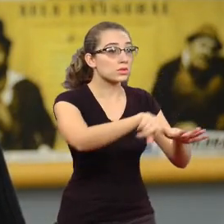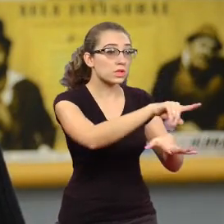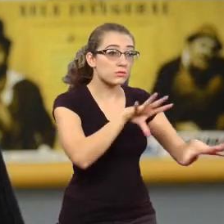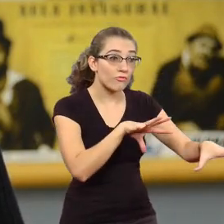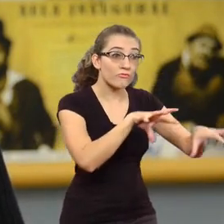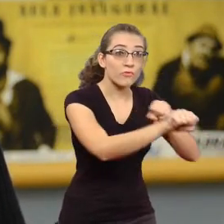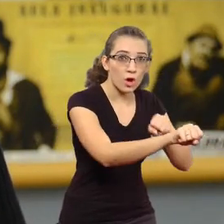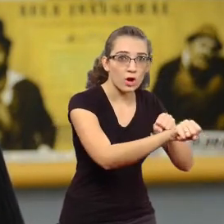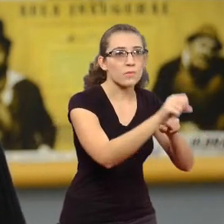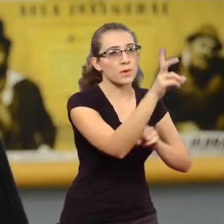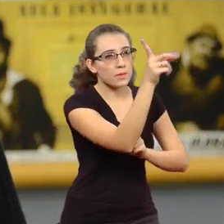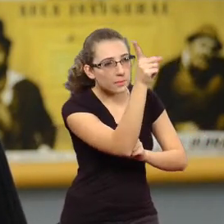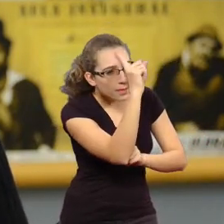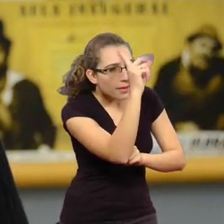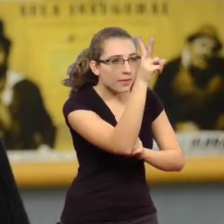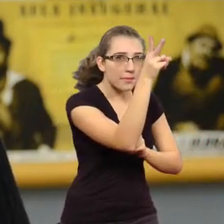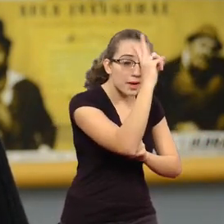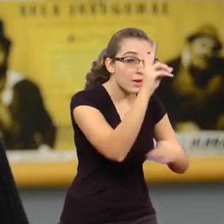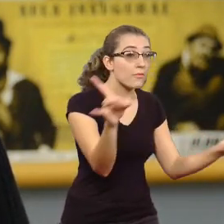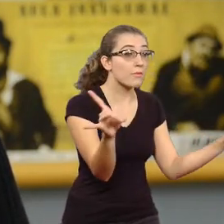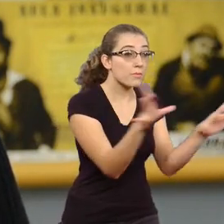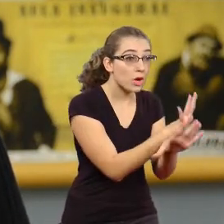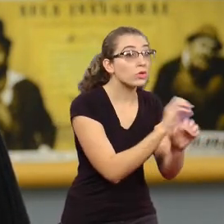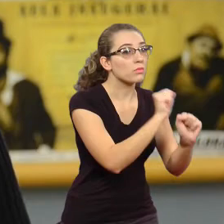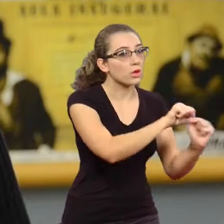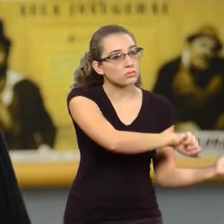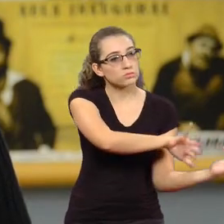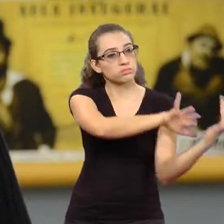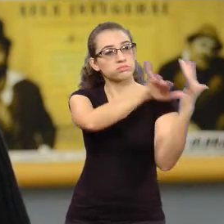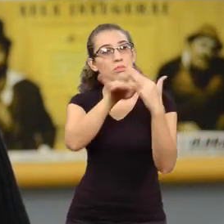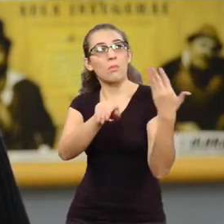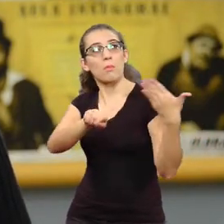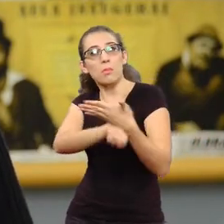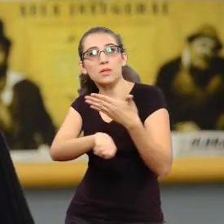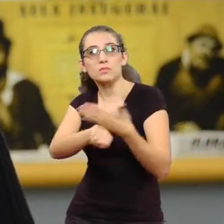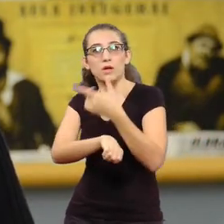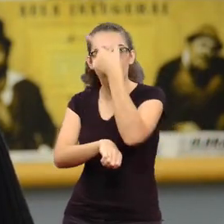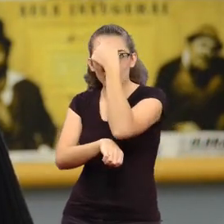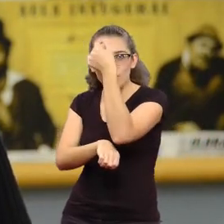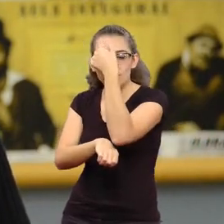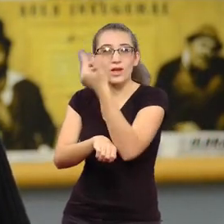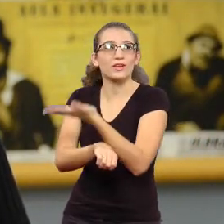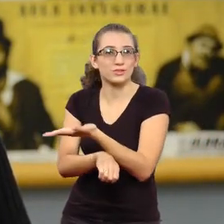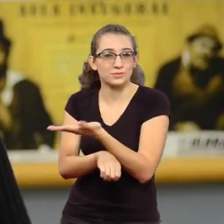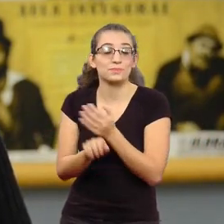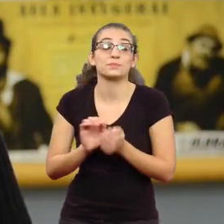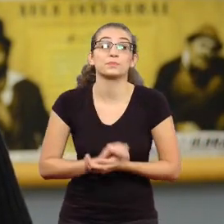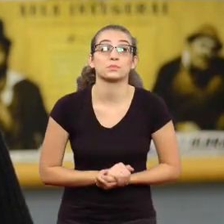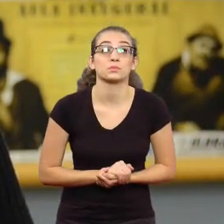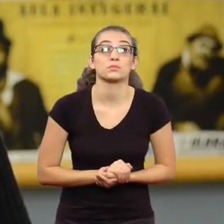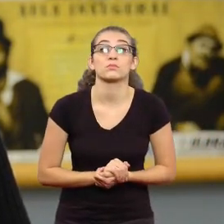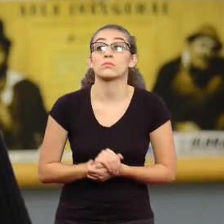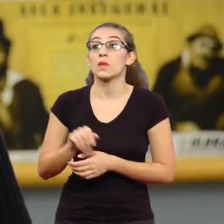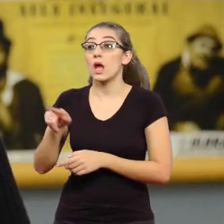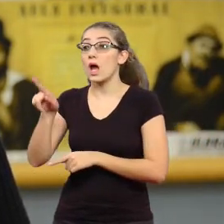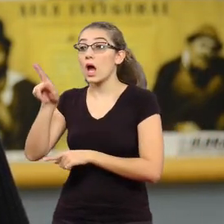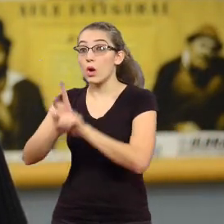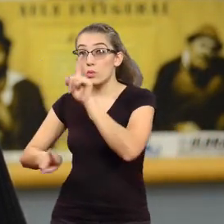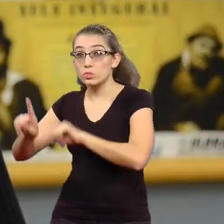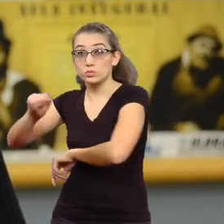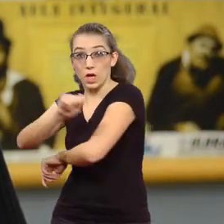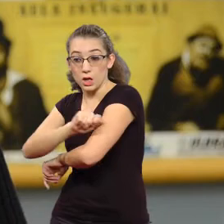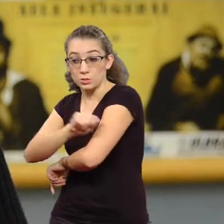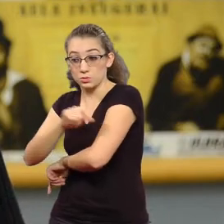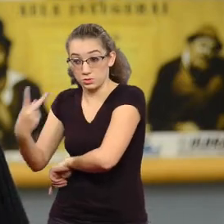e, portanto, depois que concluam o seu ensino fundamental, possam estar no ensino superior. Para os estudantes aqui